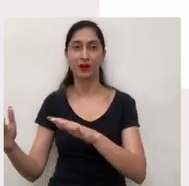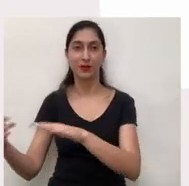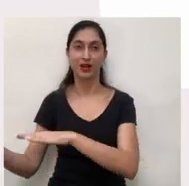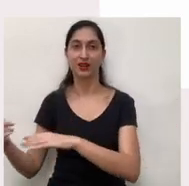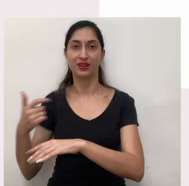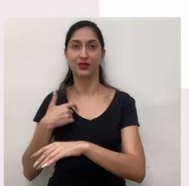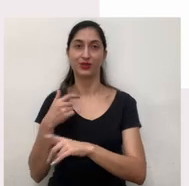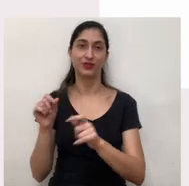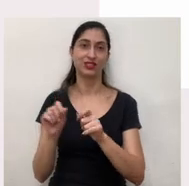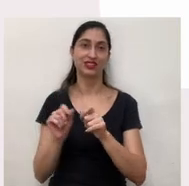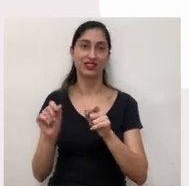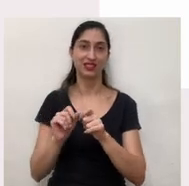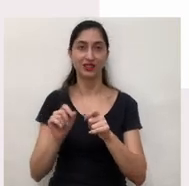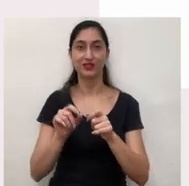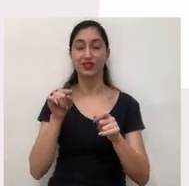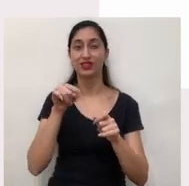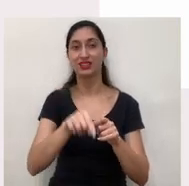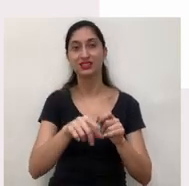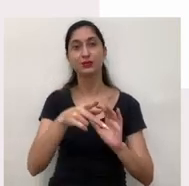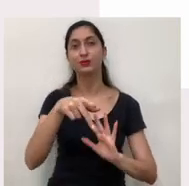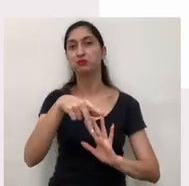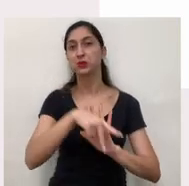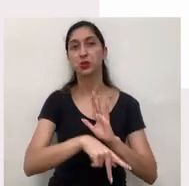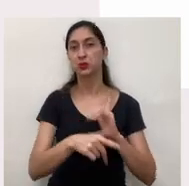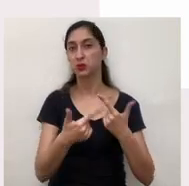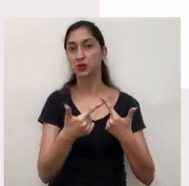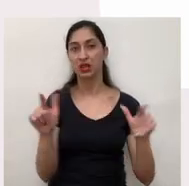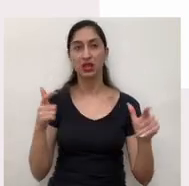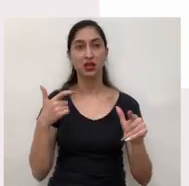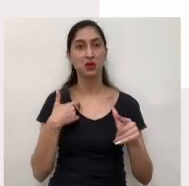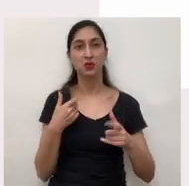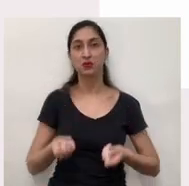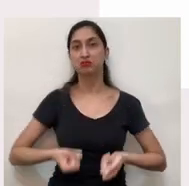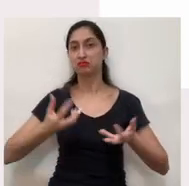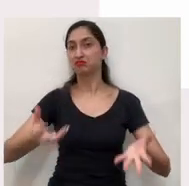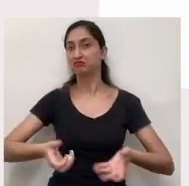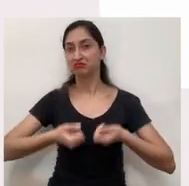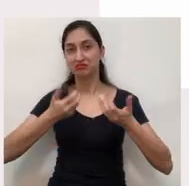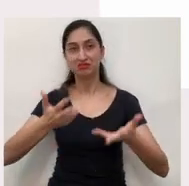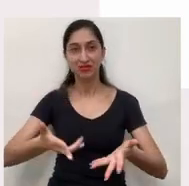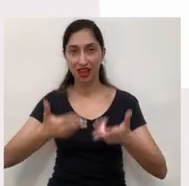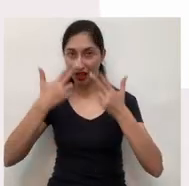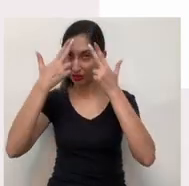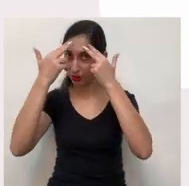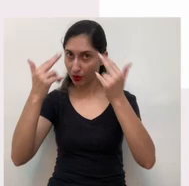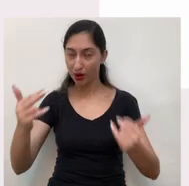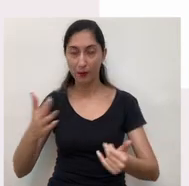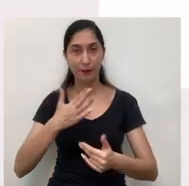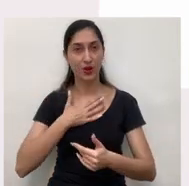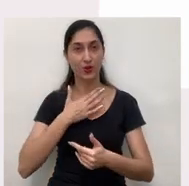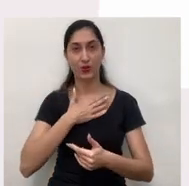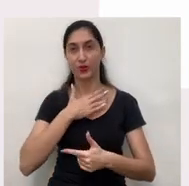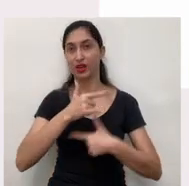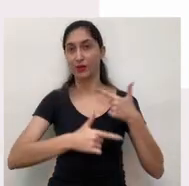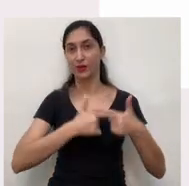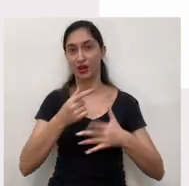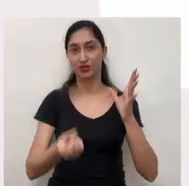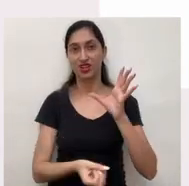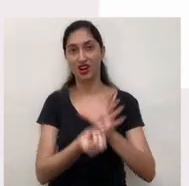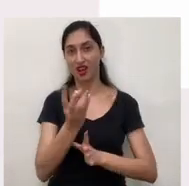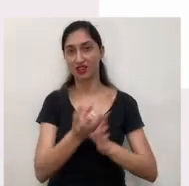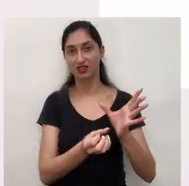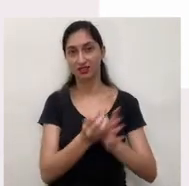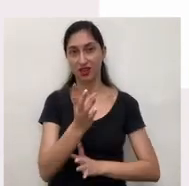tem um projeto, ele segue um pouco essa espontaneidade, vamos dizer assim, da lógica construtiva